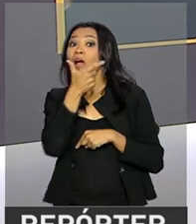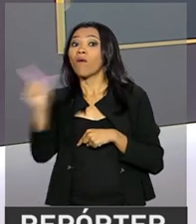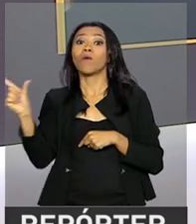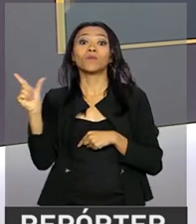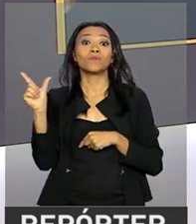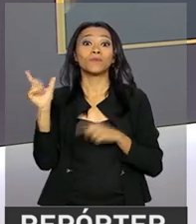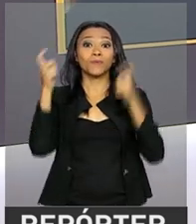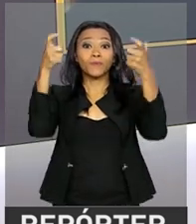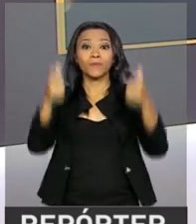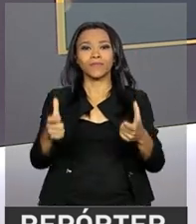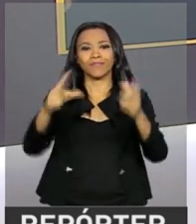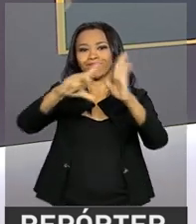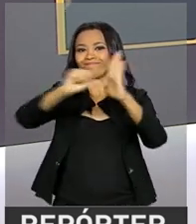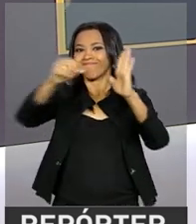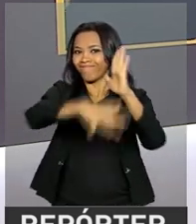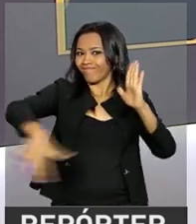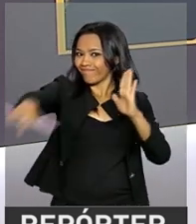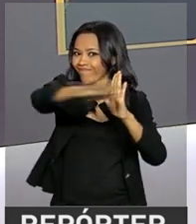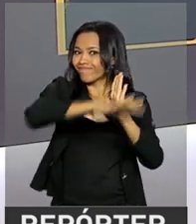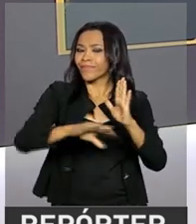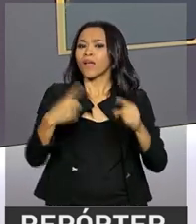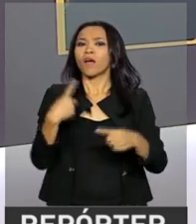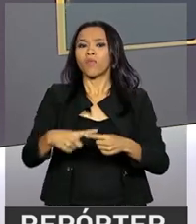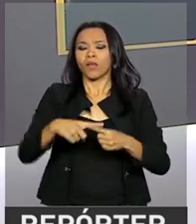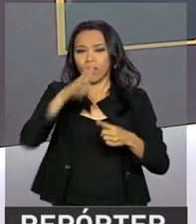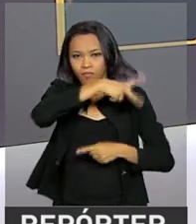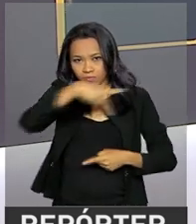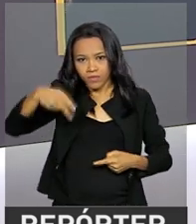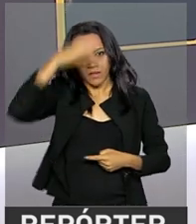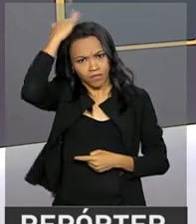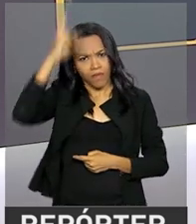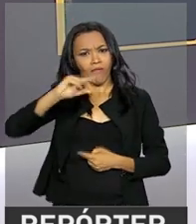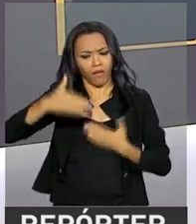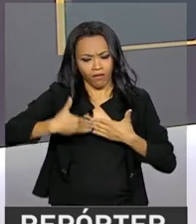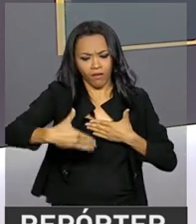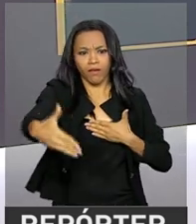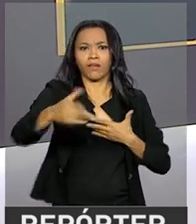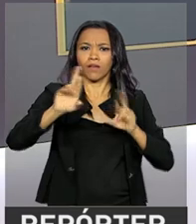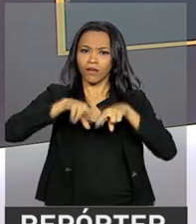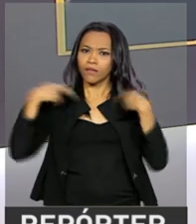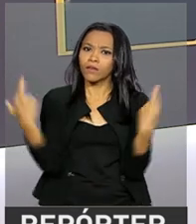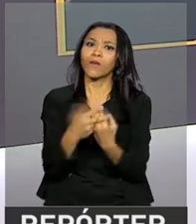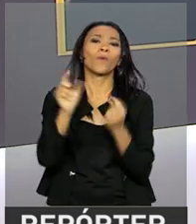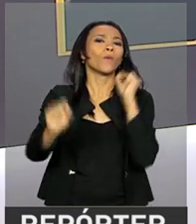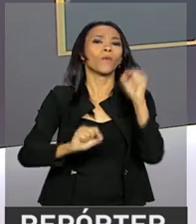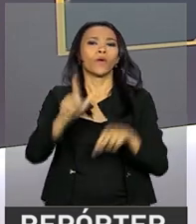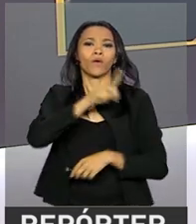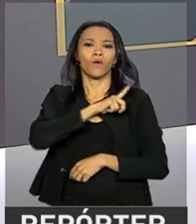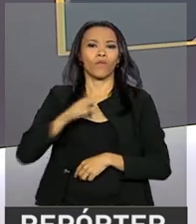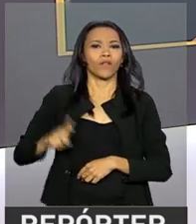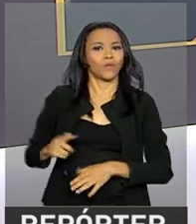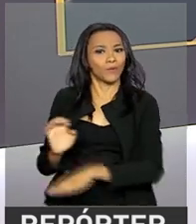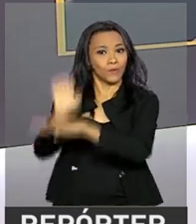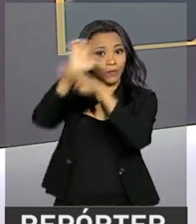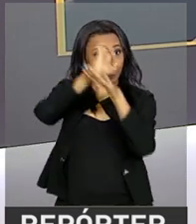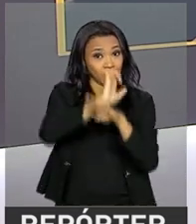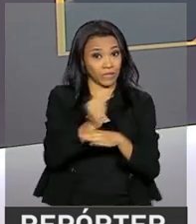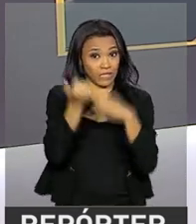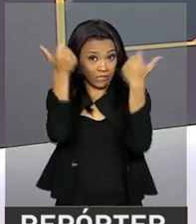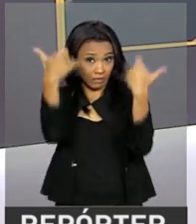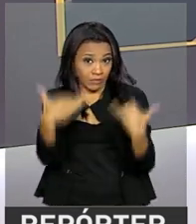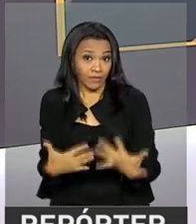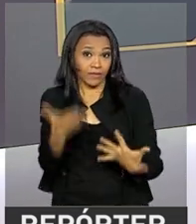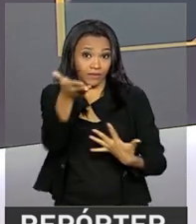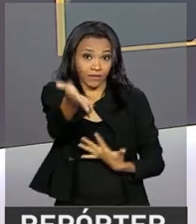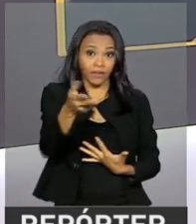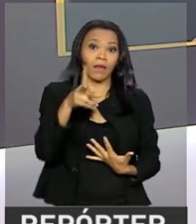vai agora ao Palácio do Planalto porque o presidente Michel Temer vai se reunir hoje com governadores quem tem as informações é a repórter